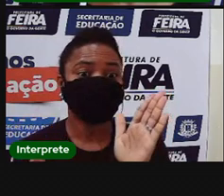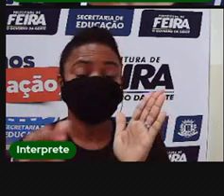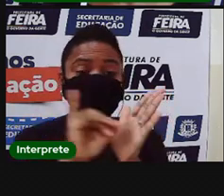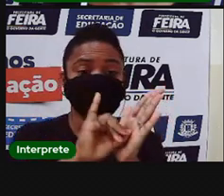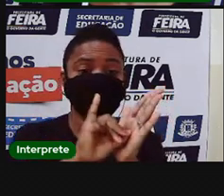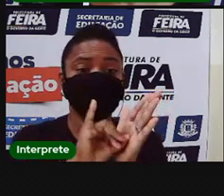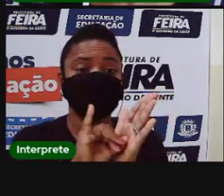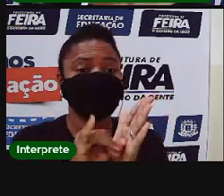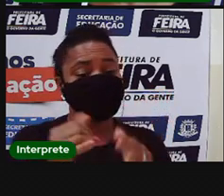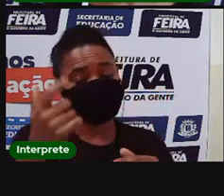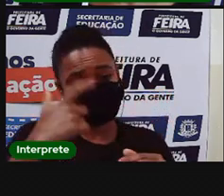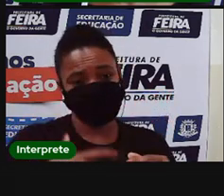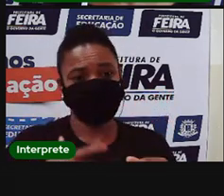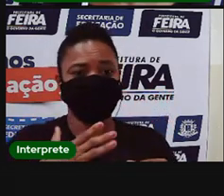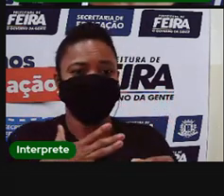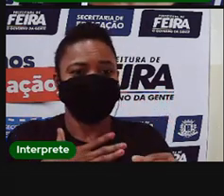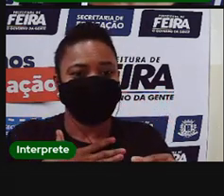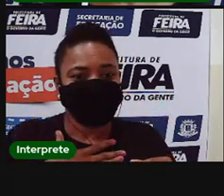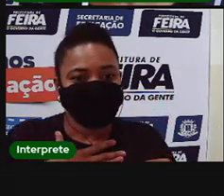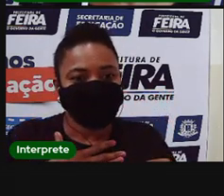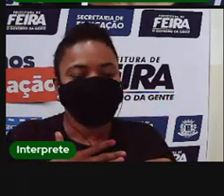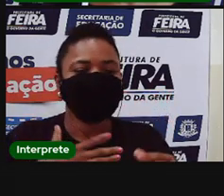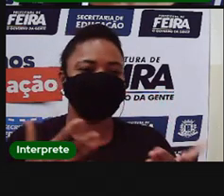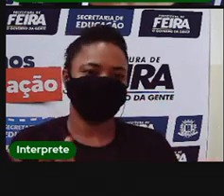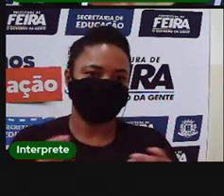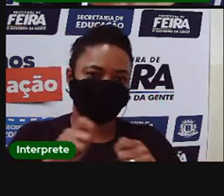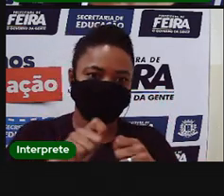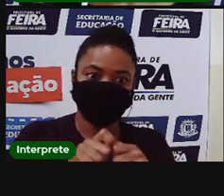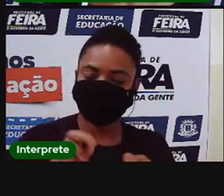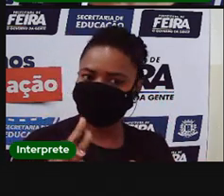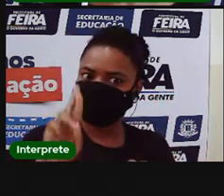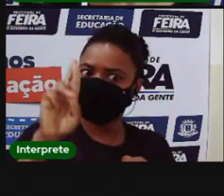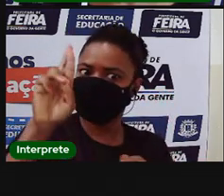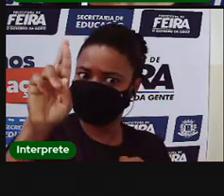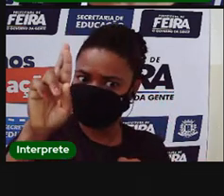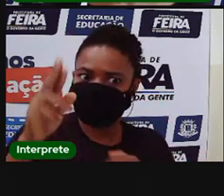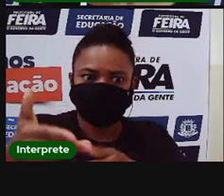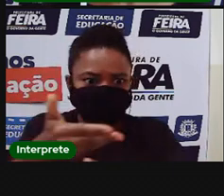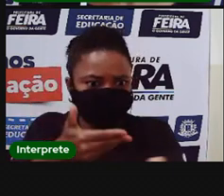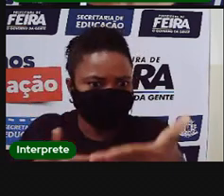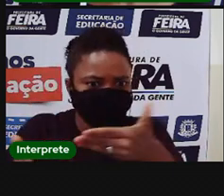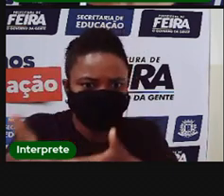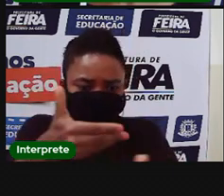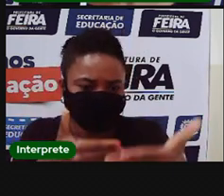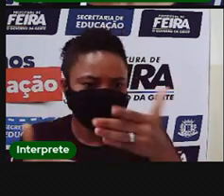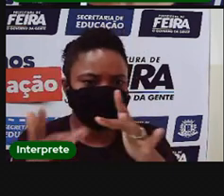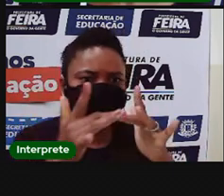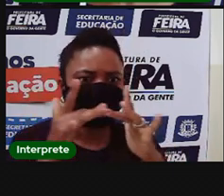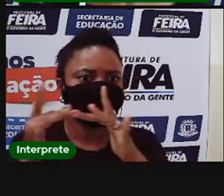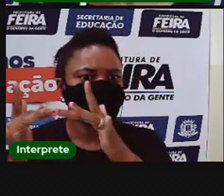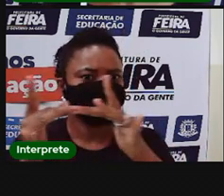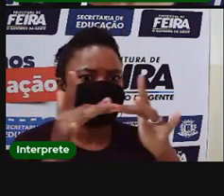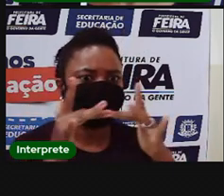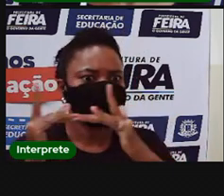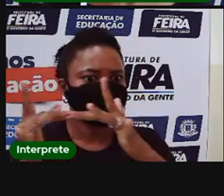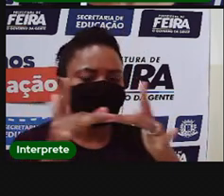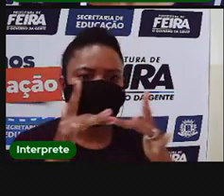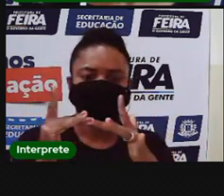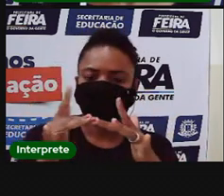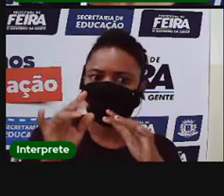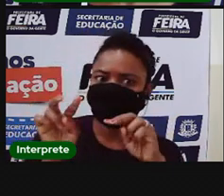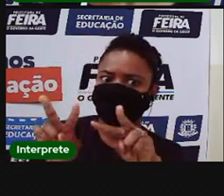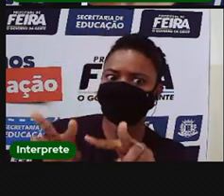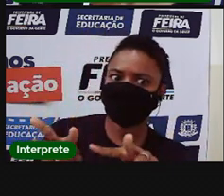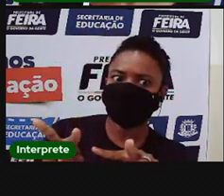forma também, né, de gerar autoridade, de gerar esse engajamento, essa autonomia que as pessoas olham,